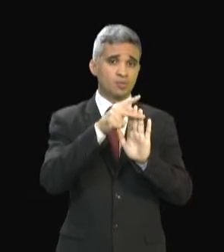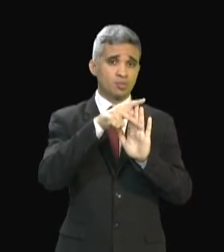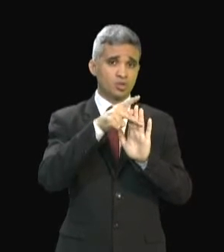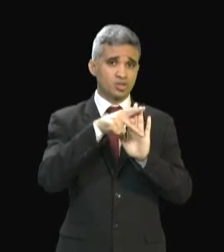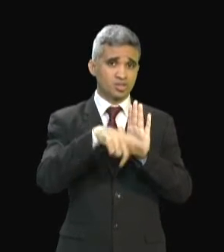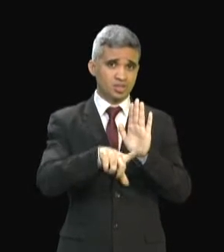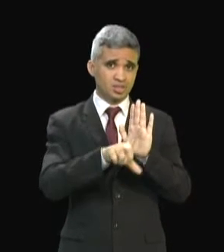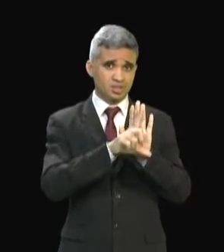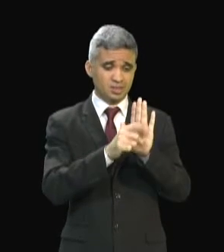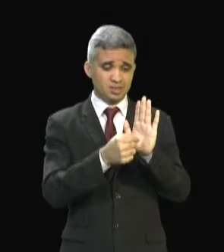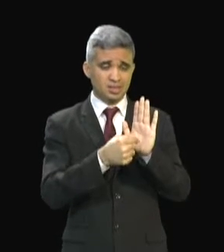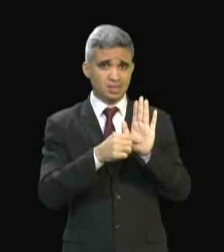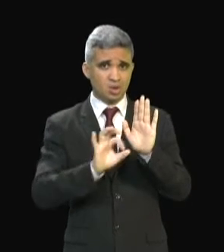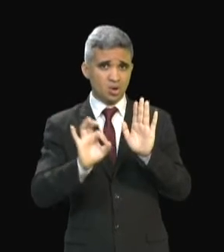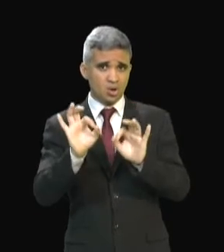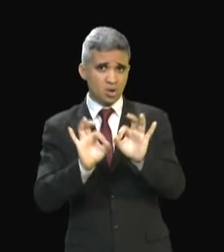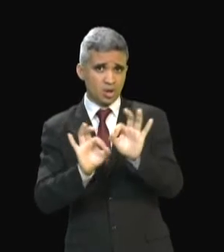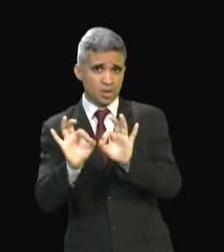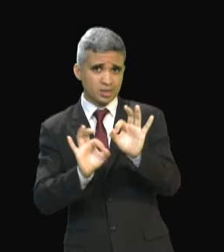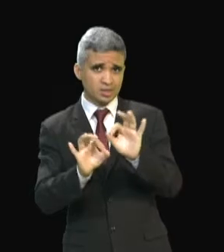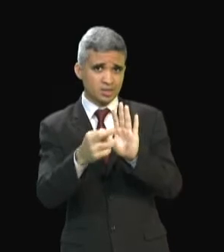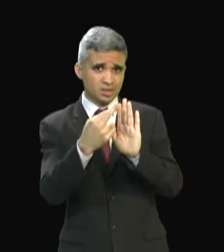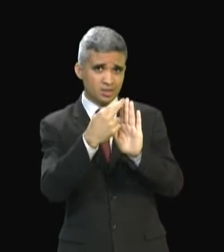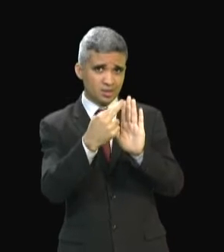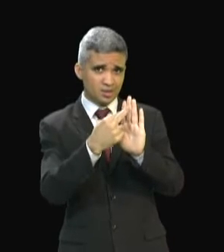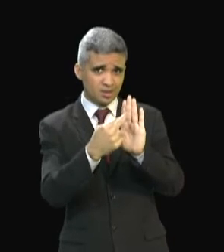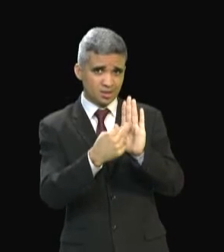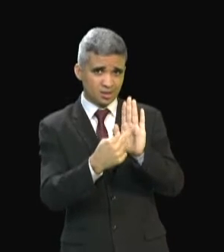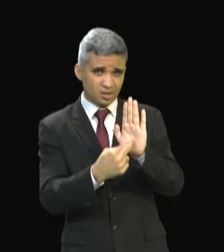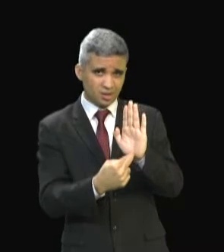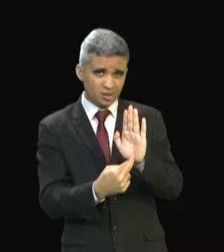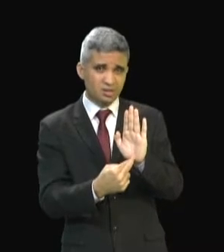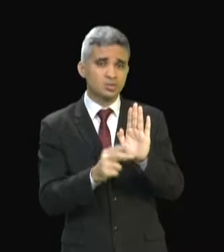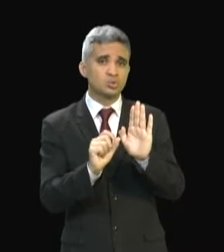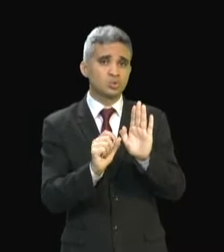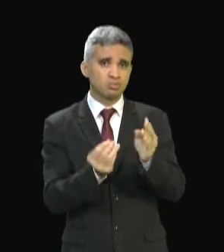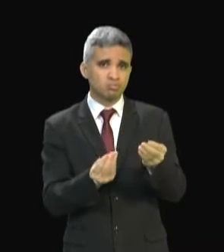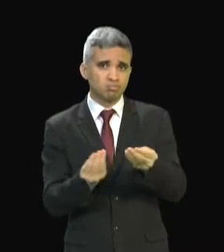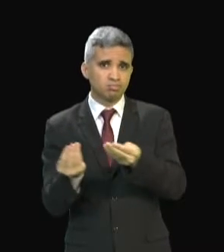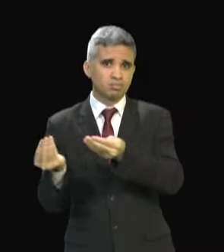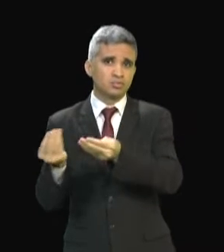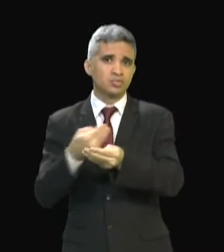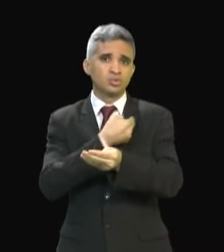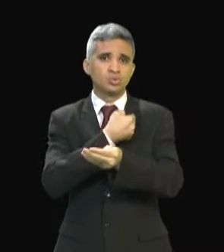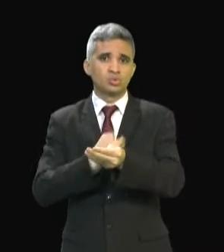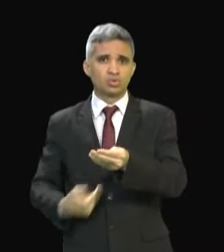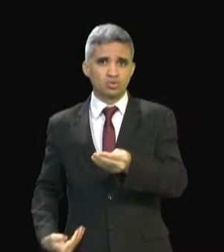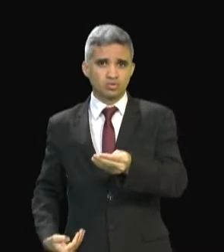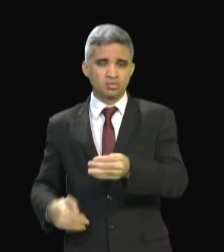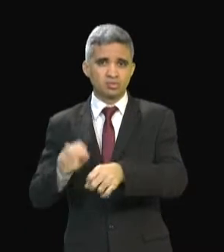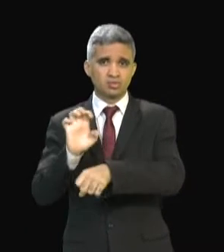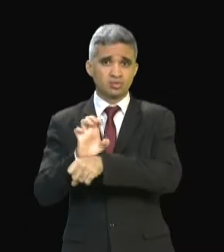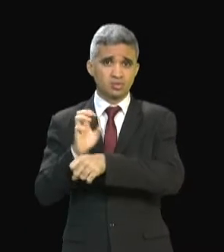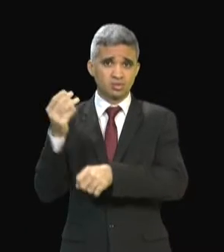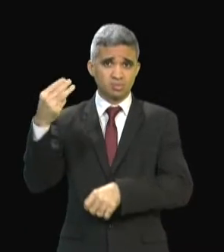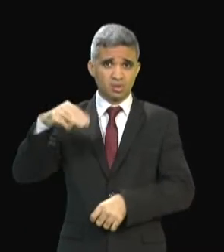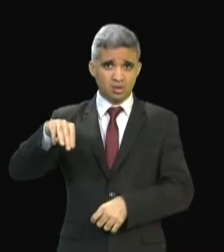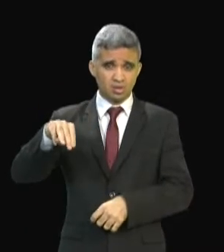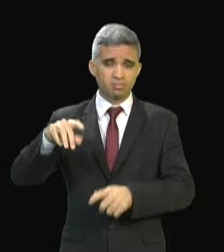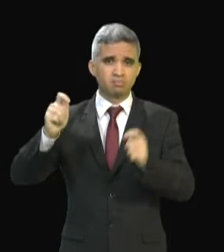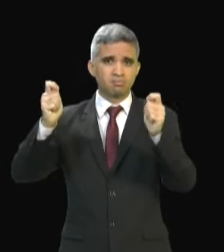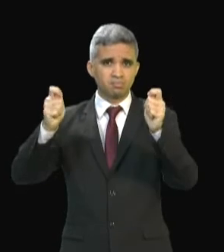dá diretrizes para que o governo do estado do Maranhão possa instituir o programa